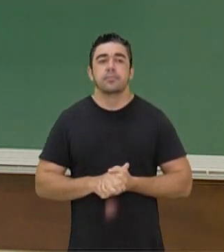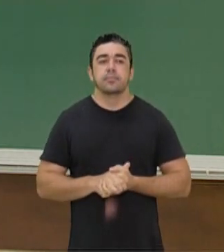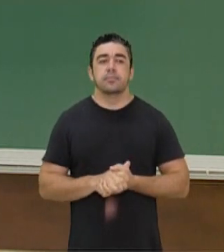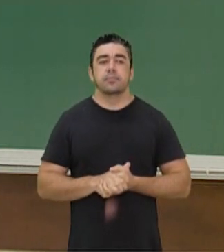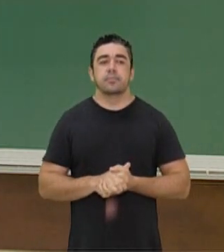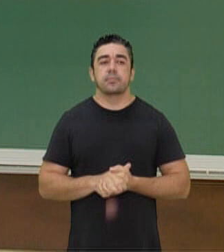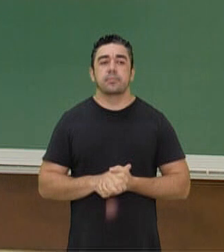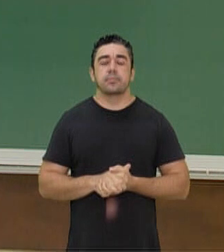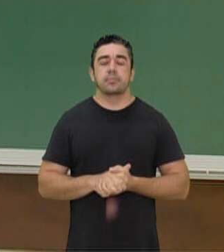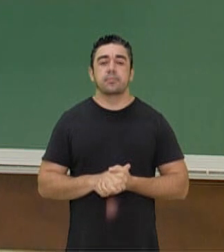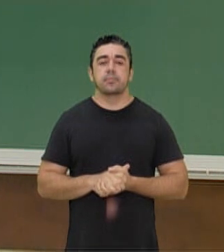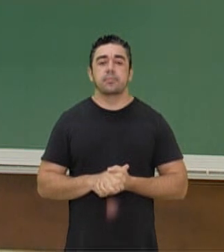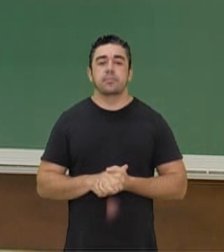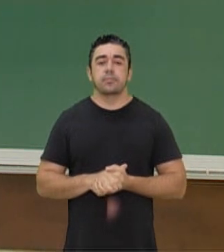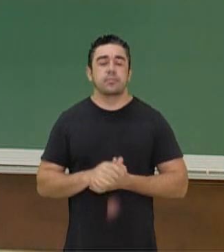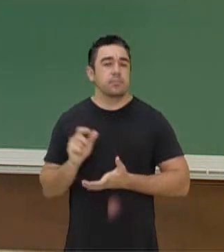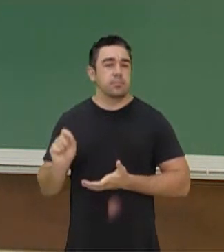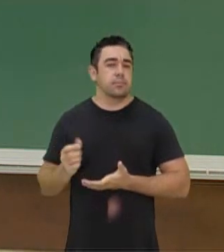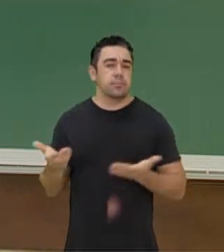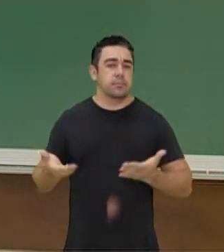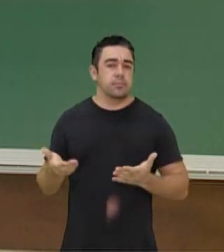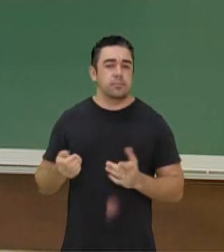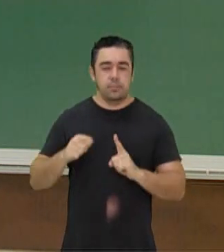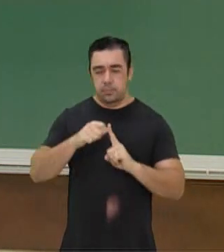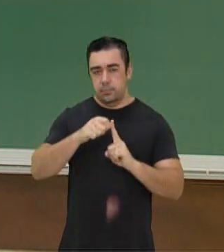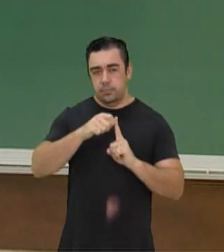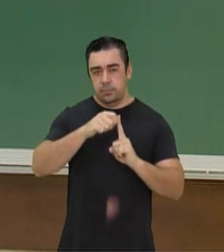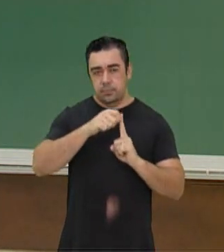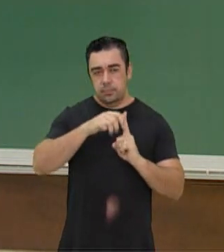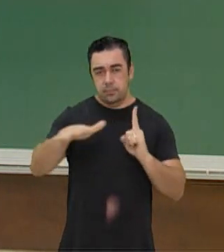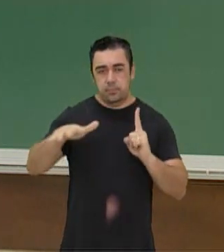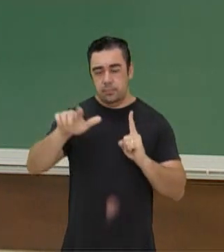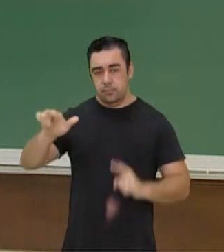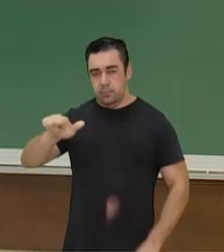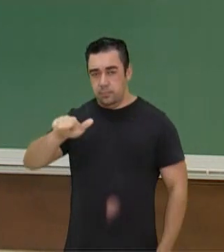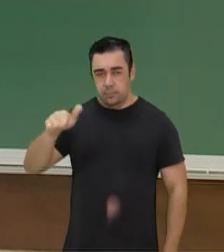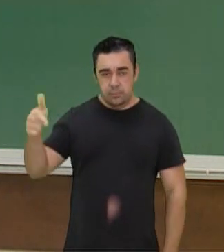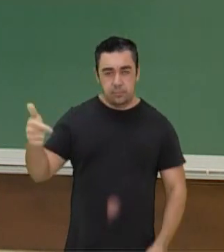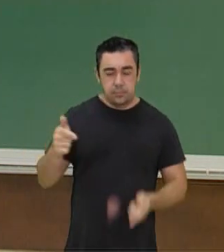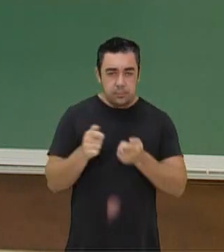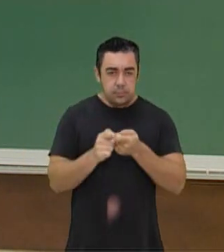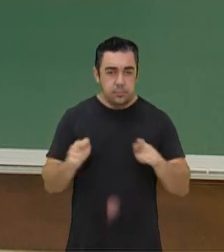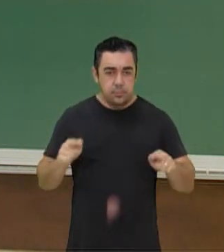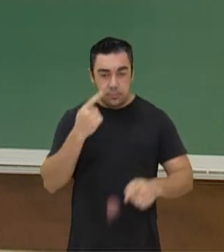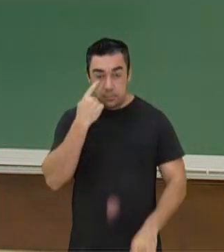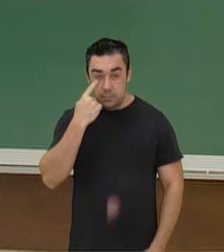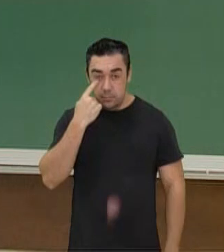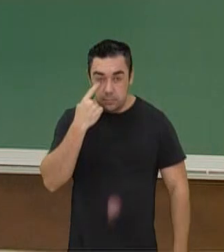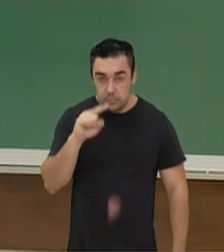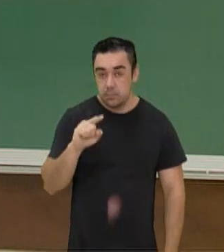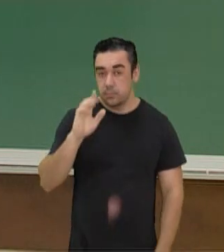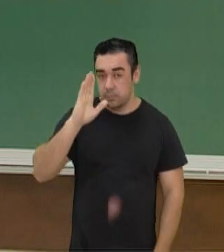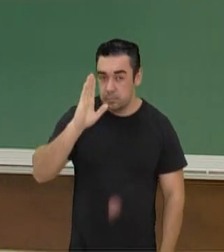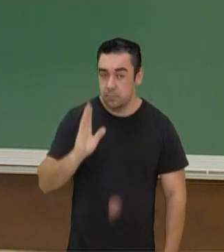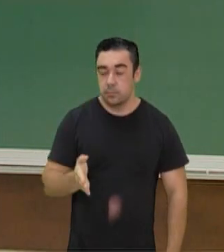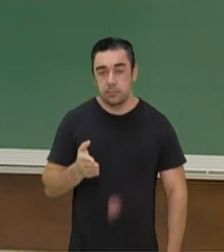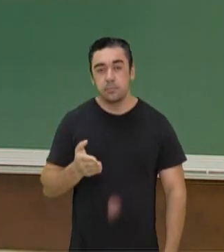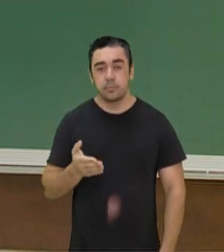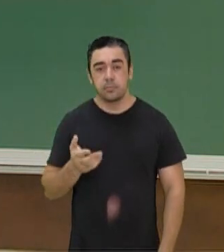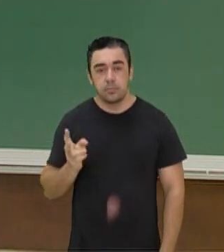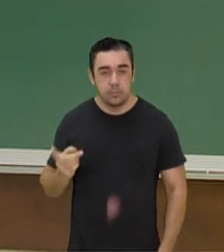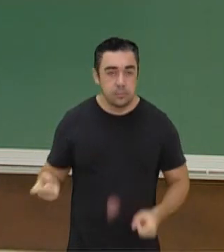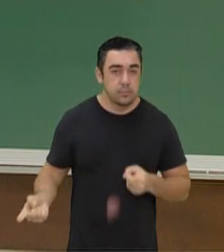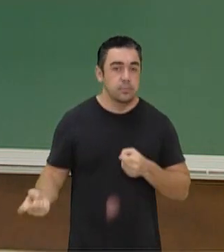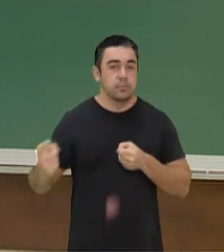bem. Agora vamos para uma outra gramática, vamos rever, né? Já falamos e vamos,